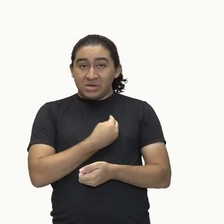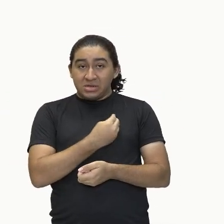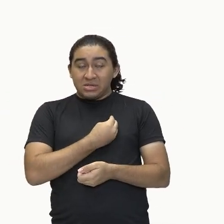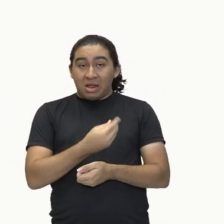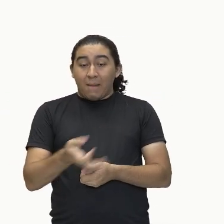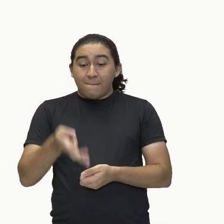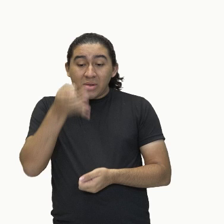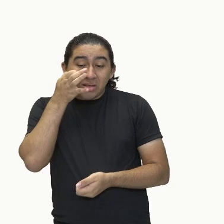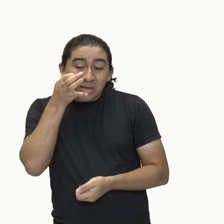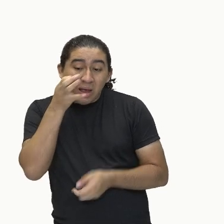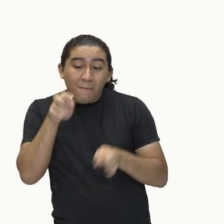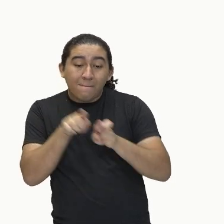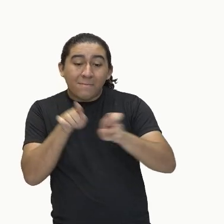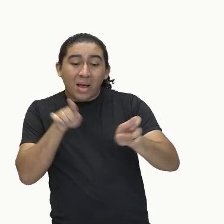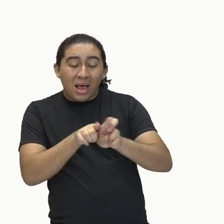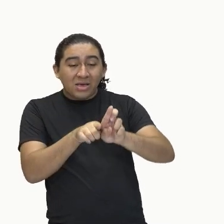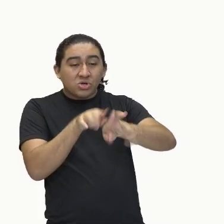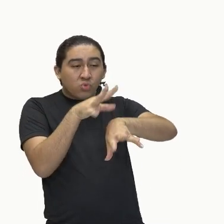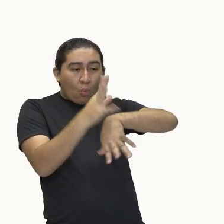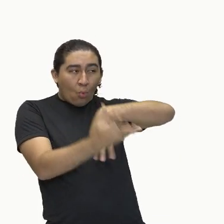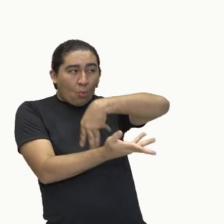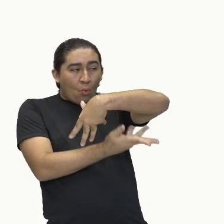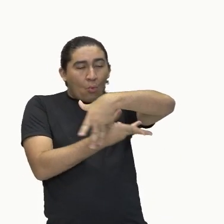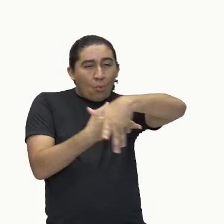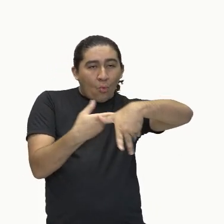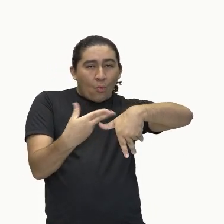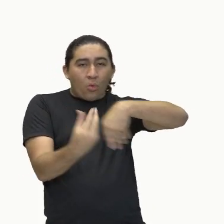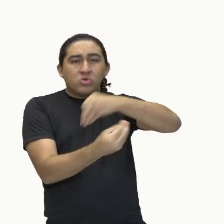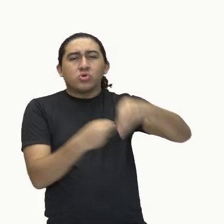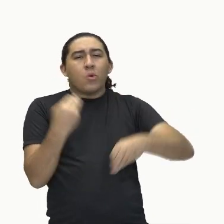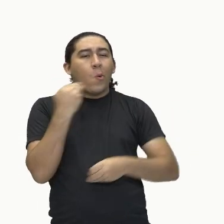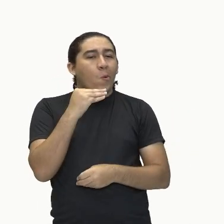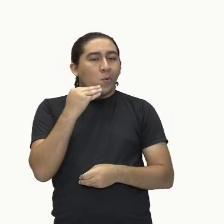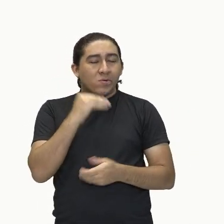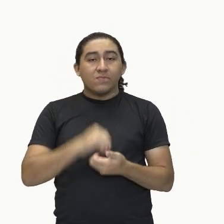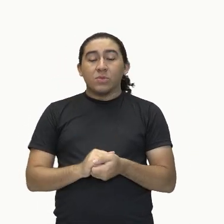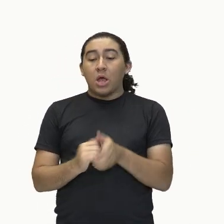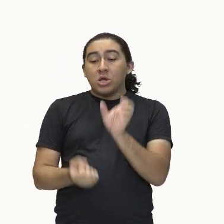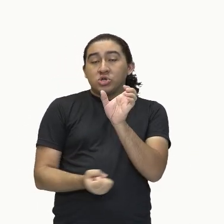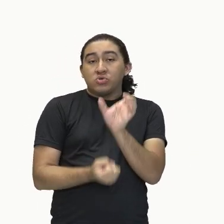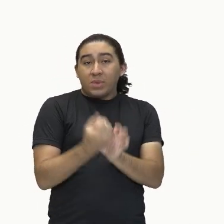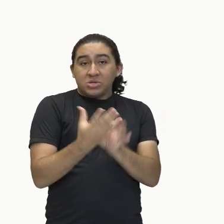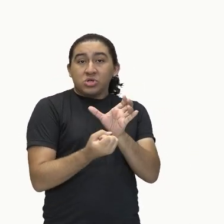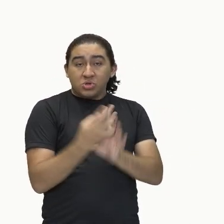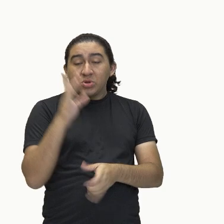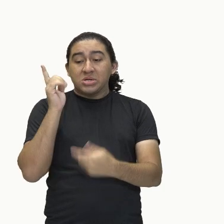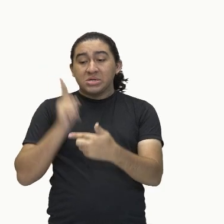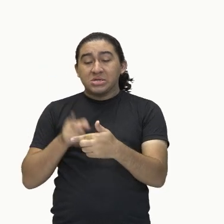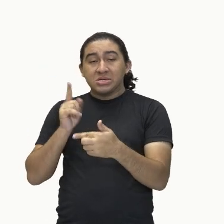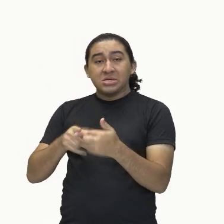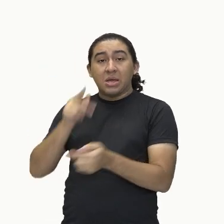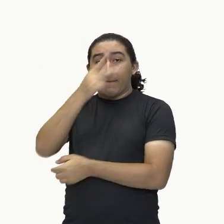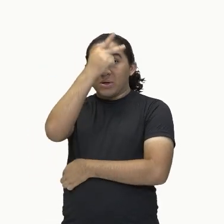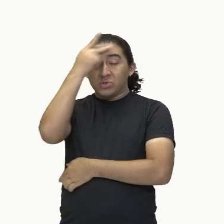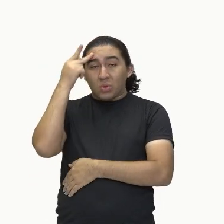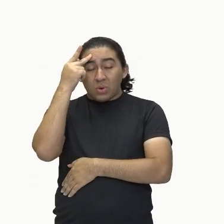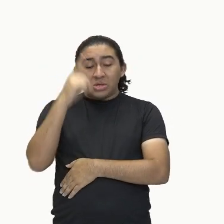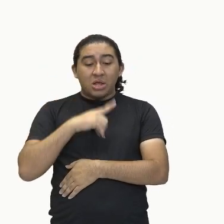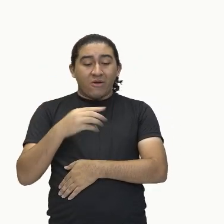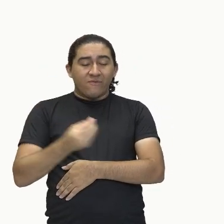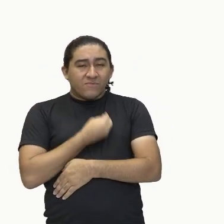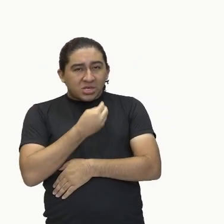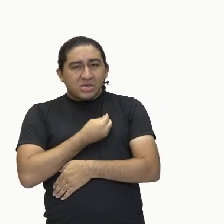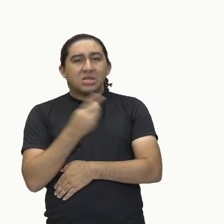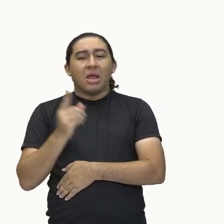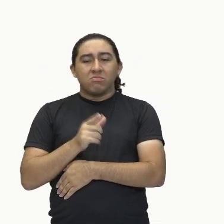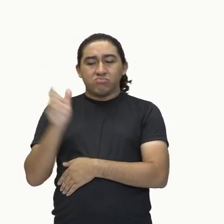deformada, certo? Então percebam que o expressionismo, ele critica exatamente as pessoas de poder, aos burgueses, as pessoas